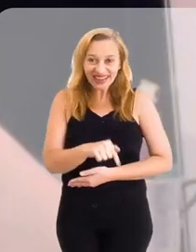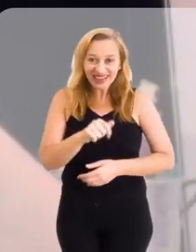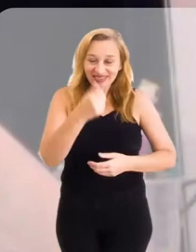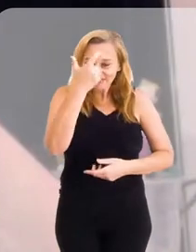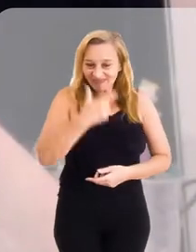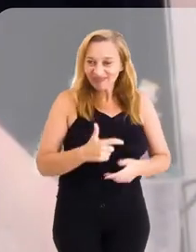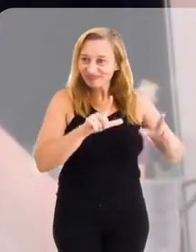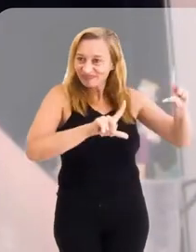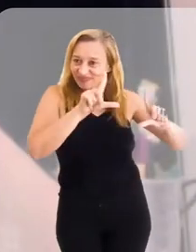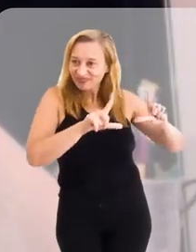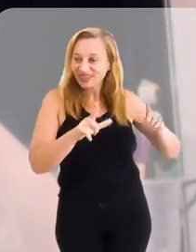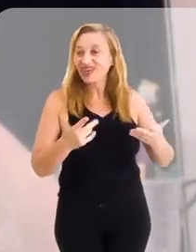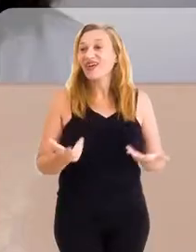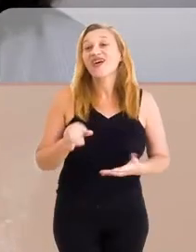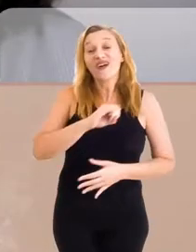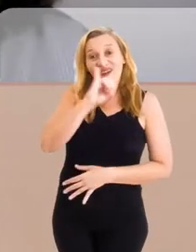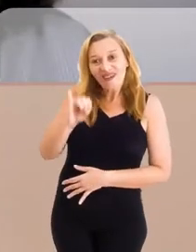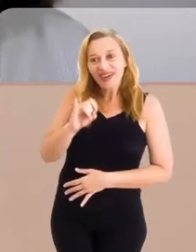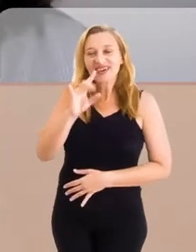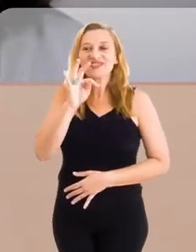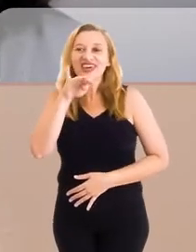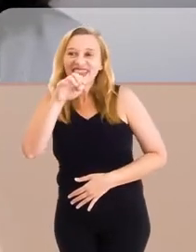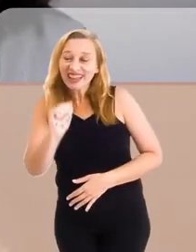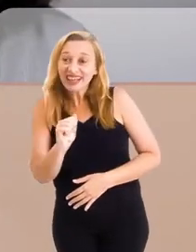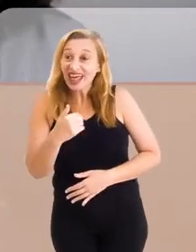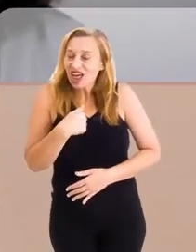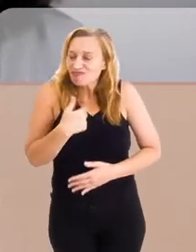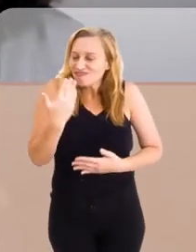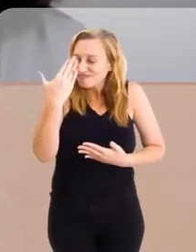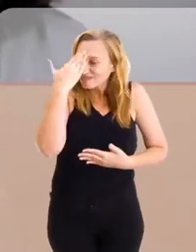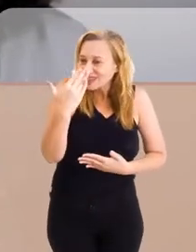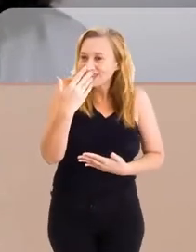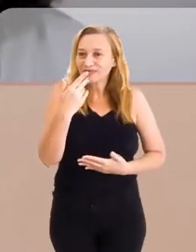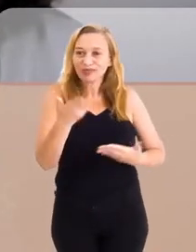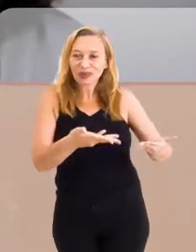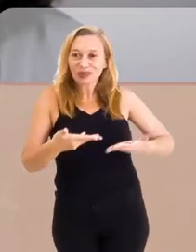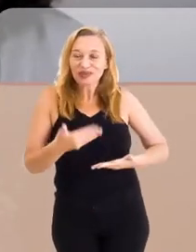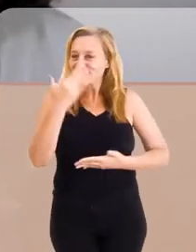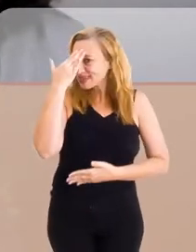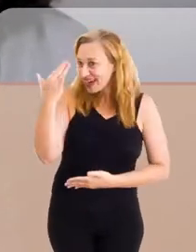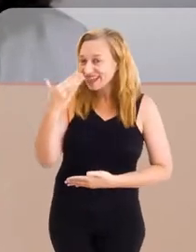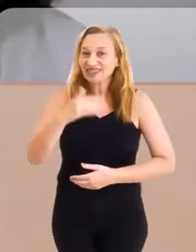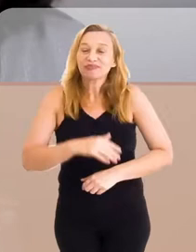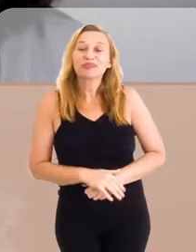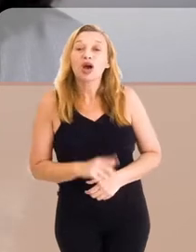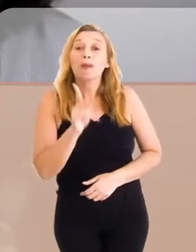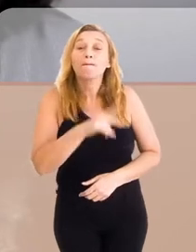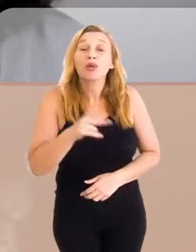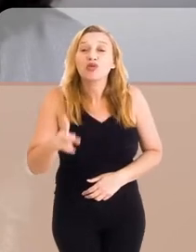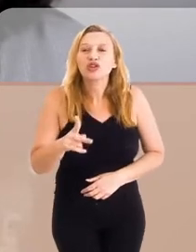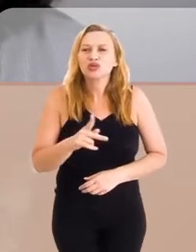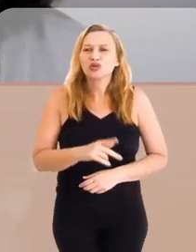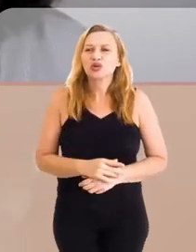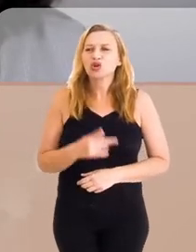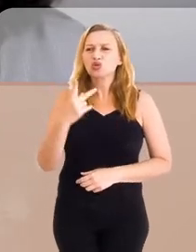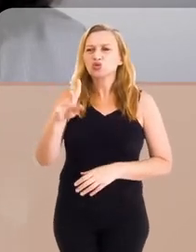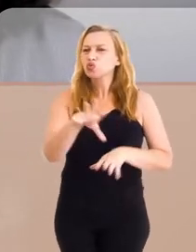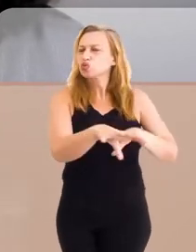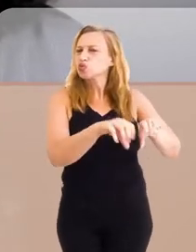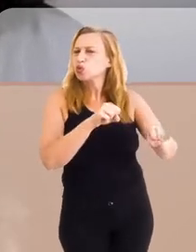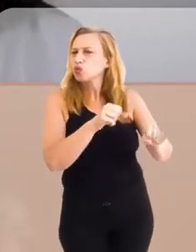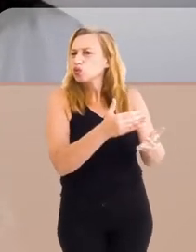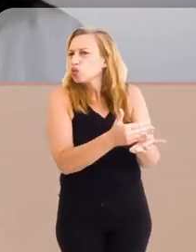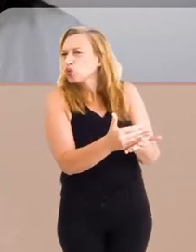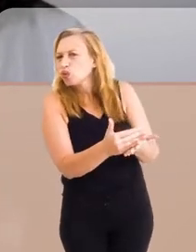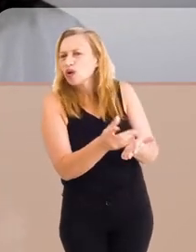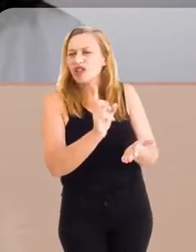pela presença aqui no programa Perfil. Olá, Fernanda. Eu é que agradeço pelo convite. Obrigada. Professora,